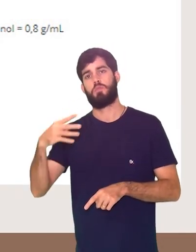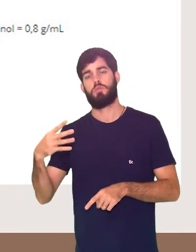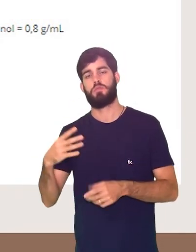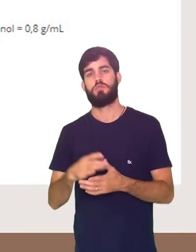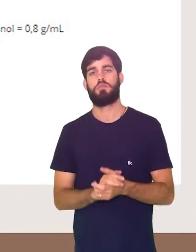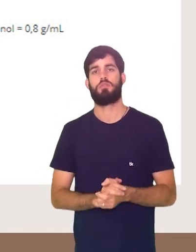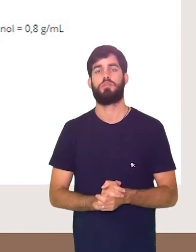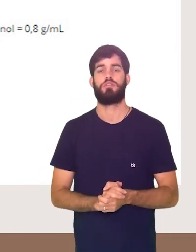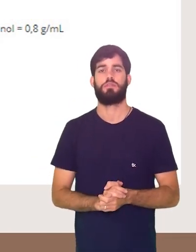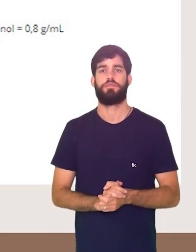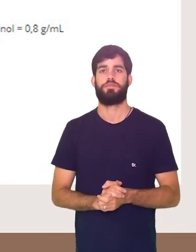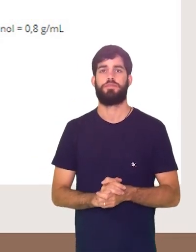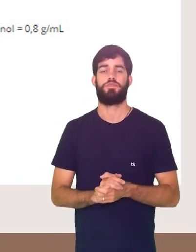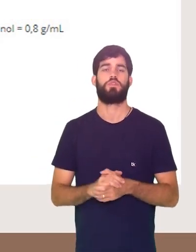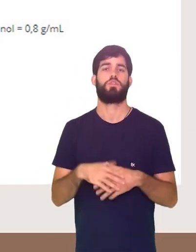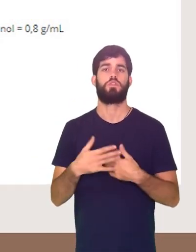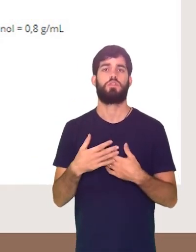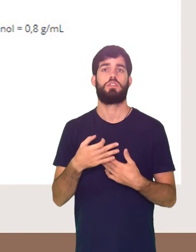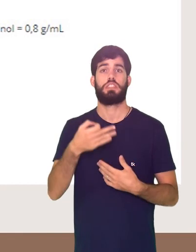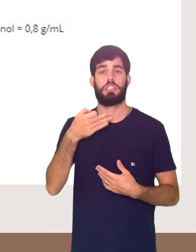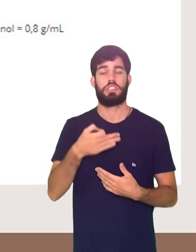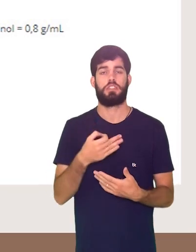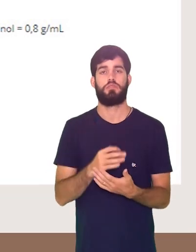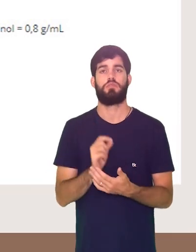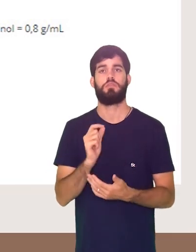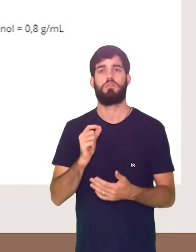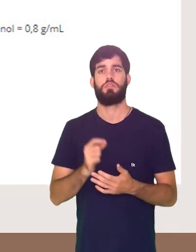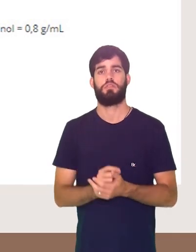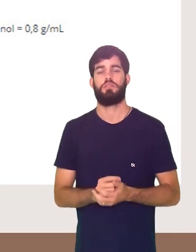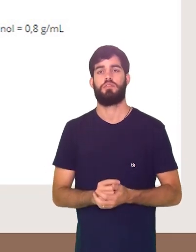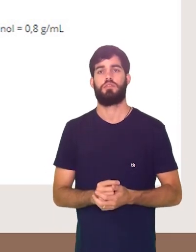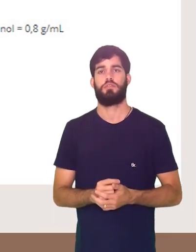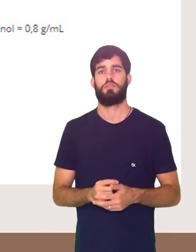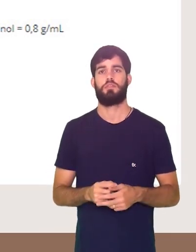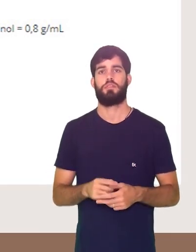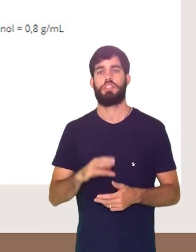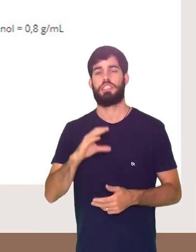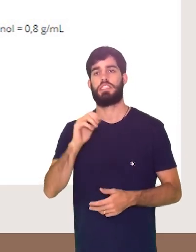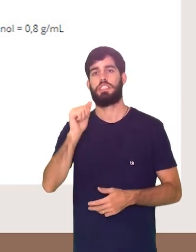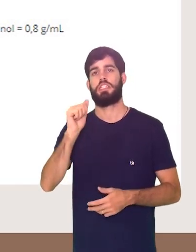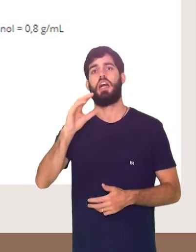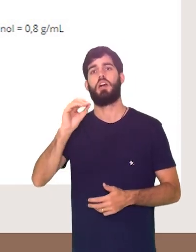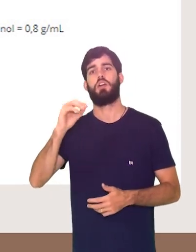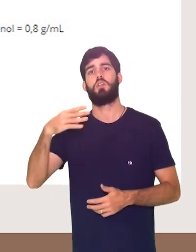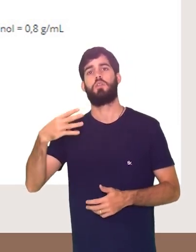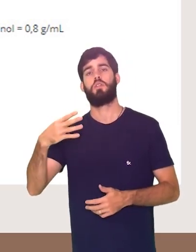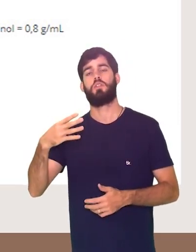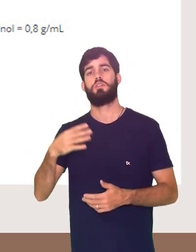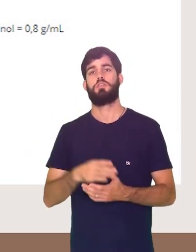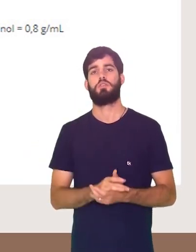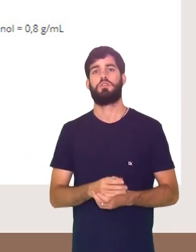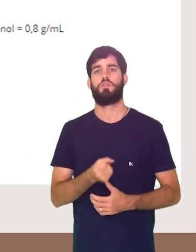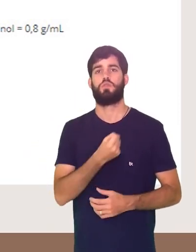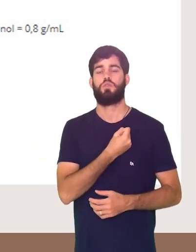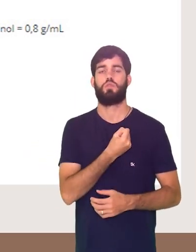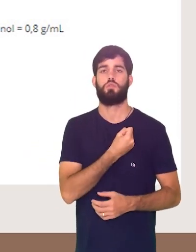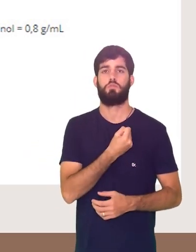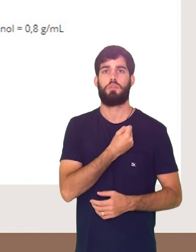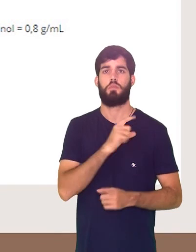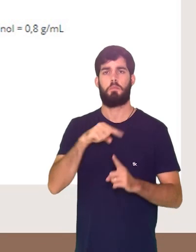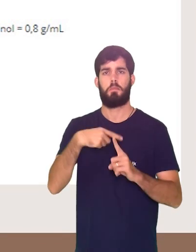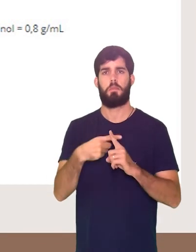são feitas as seguintes afirmativas. No composto CaWO4, o número de oxidação do tungstênio é mais 6. Então